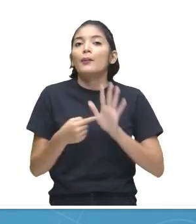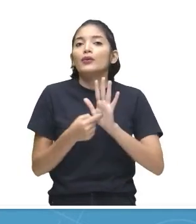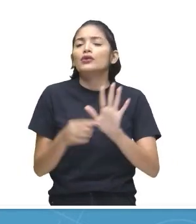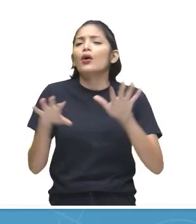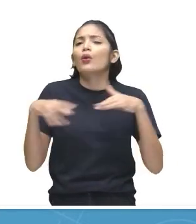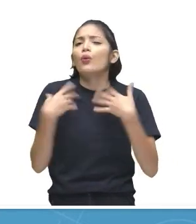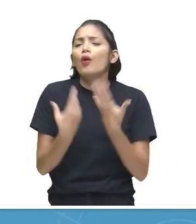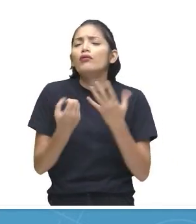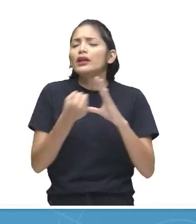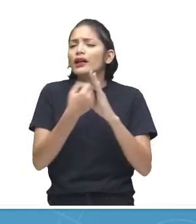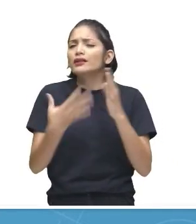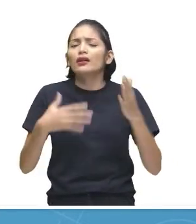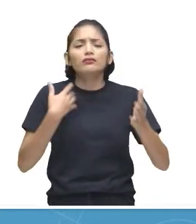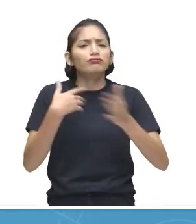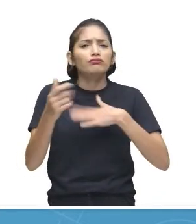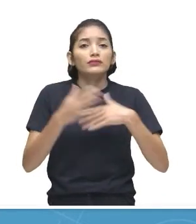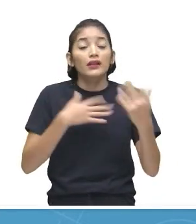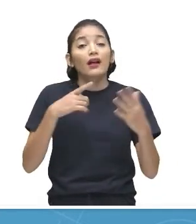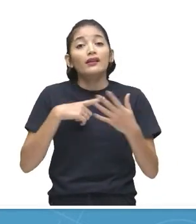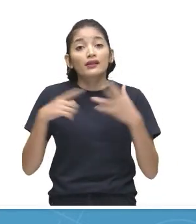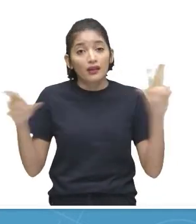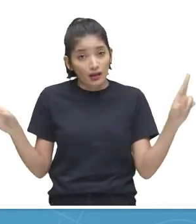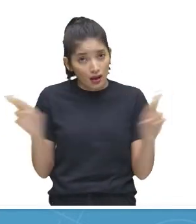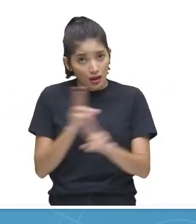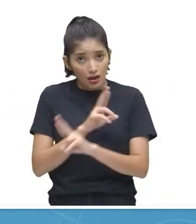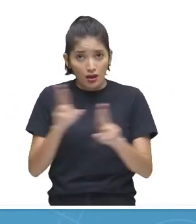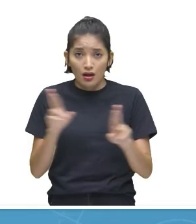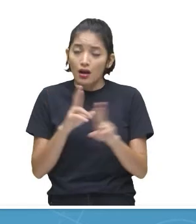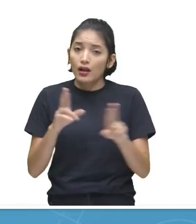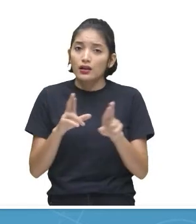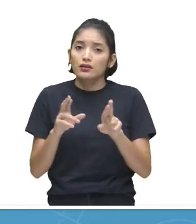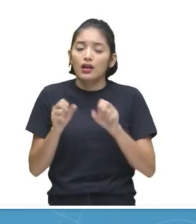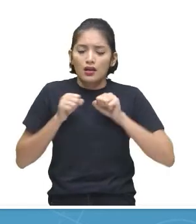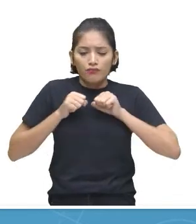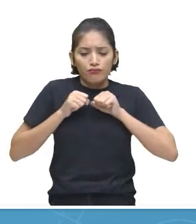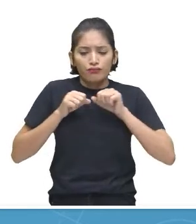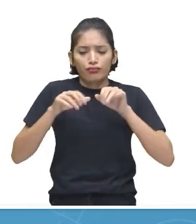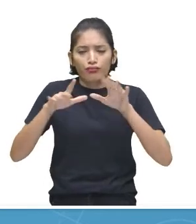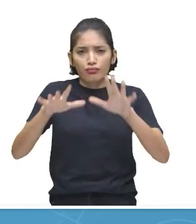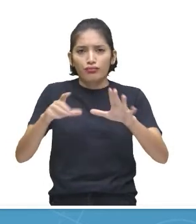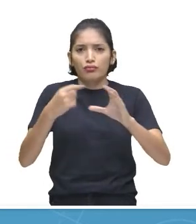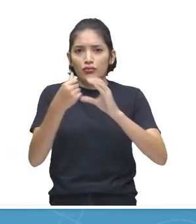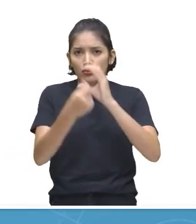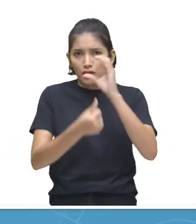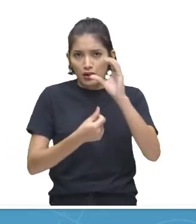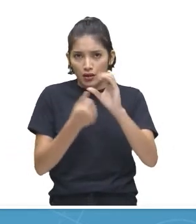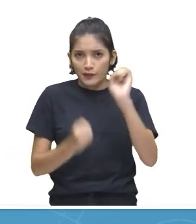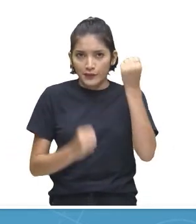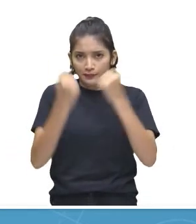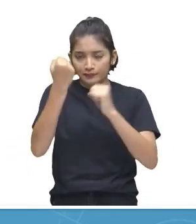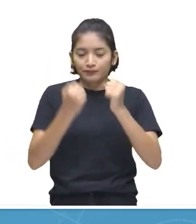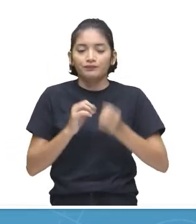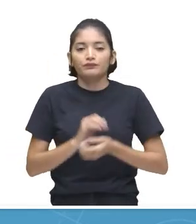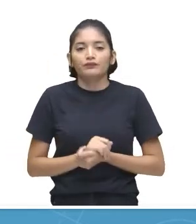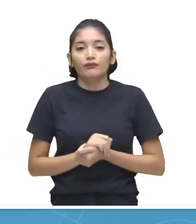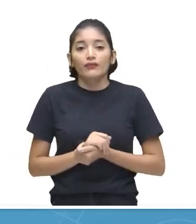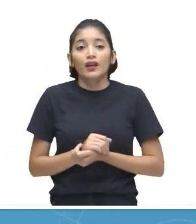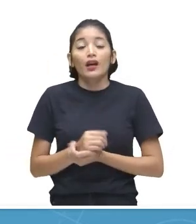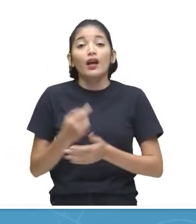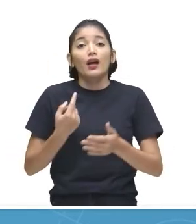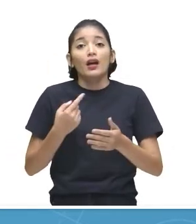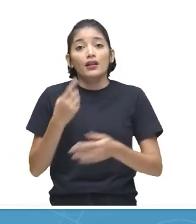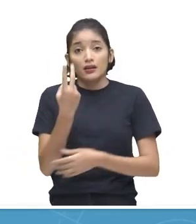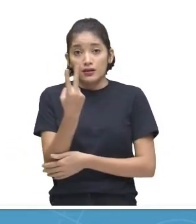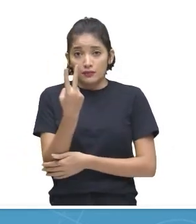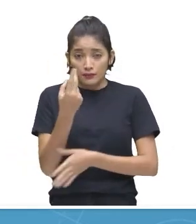características, qualquer coisa que tivesse relação, né, à expansão do capitalismo industrial. Na questão 2, que também é